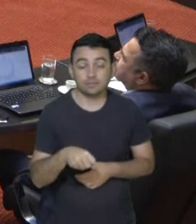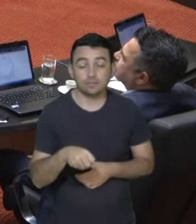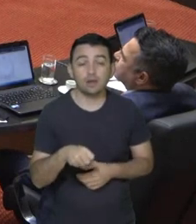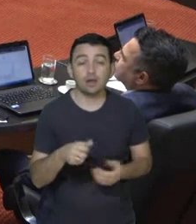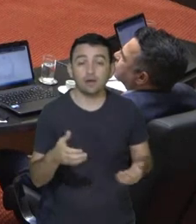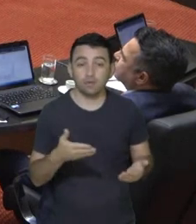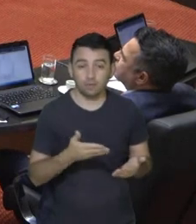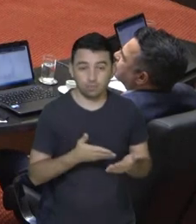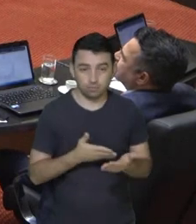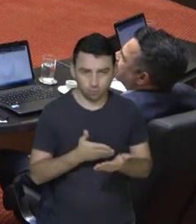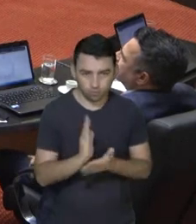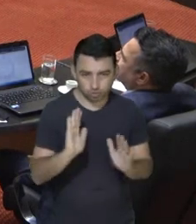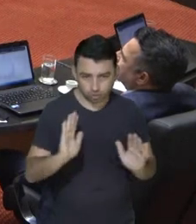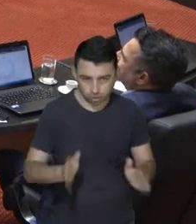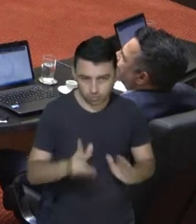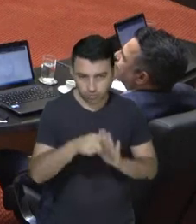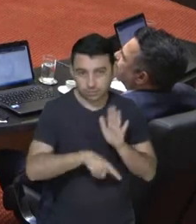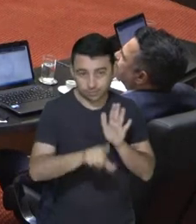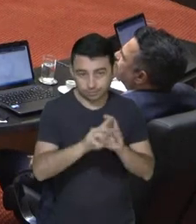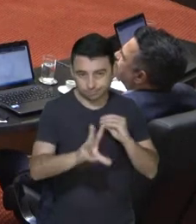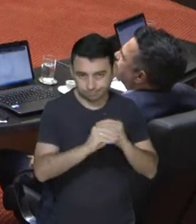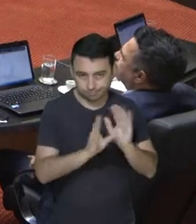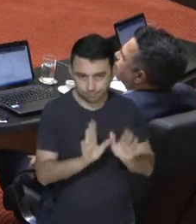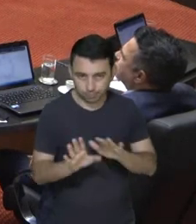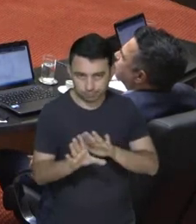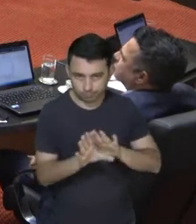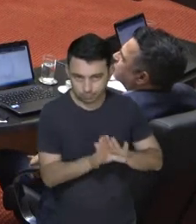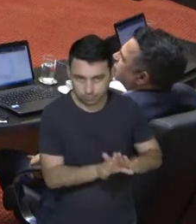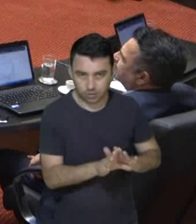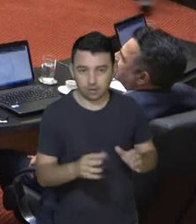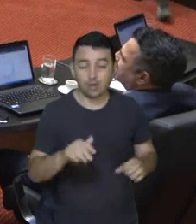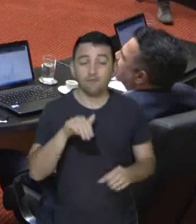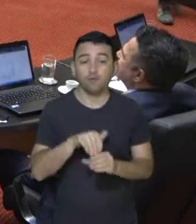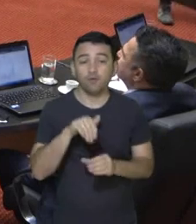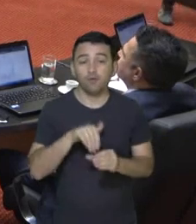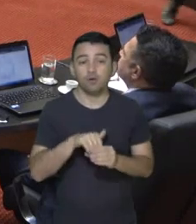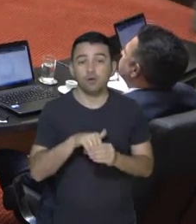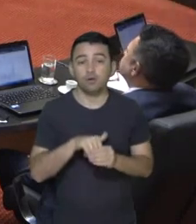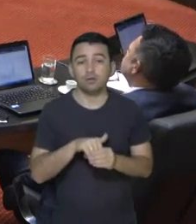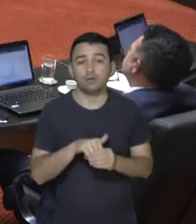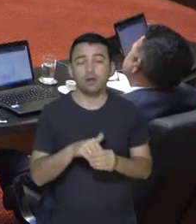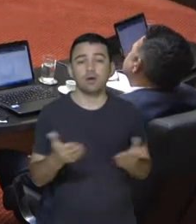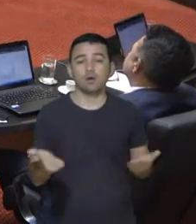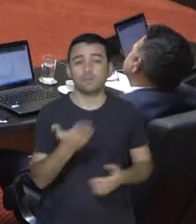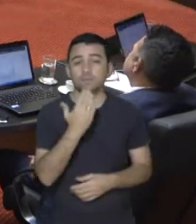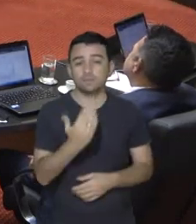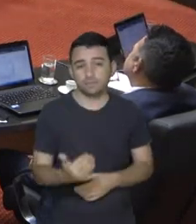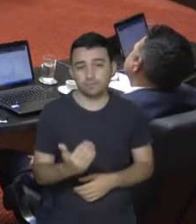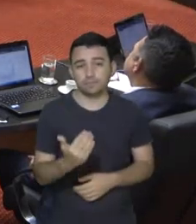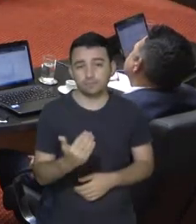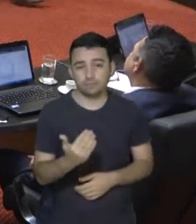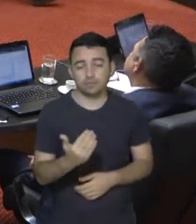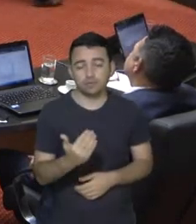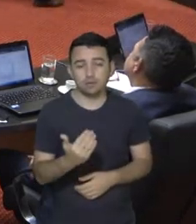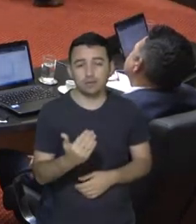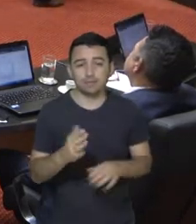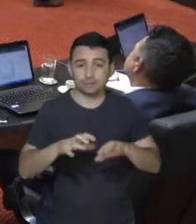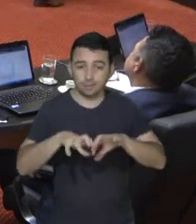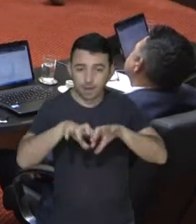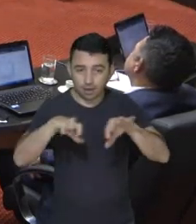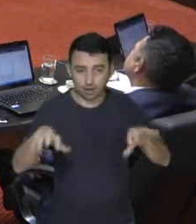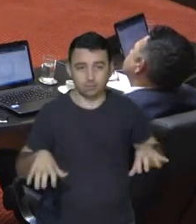Aprovado o projeto de lei complementar, passamos a votar os requerimentos de votação em